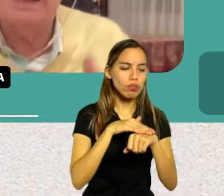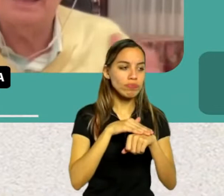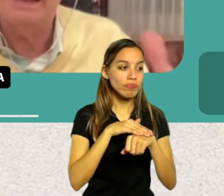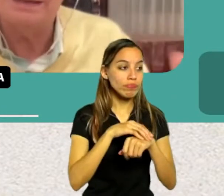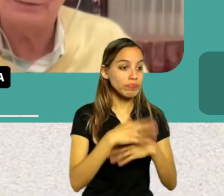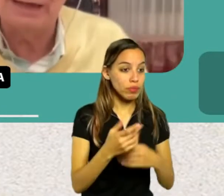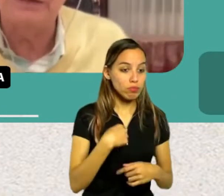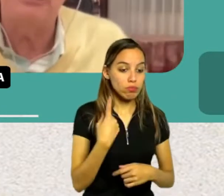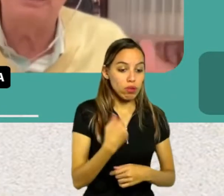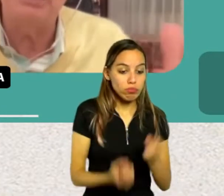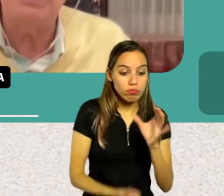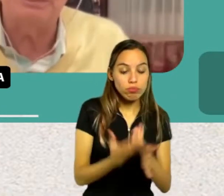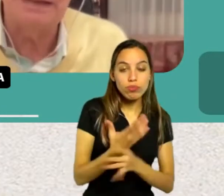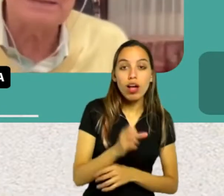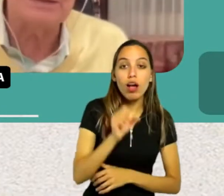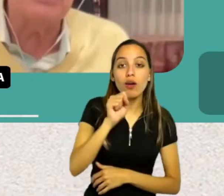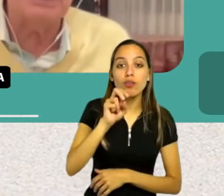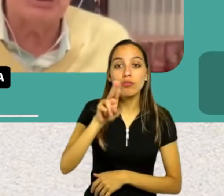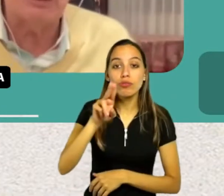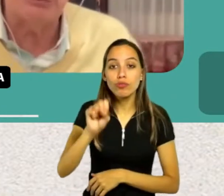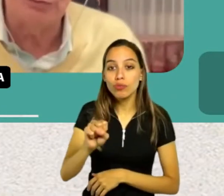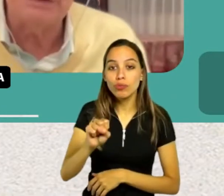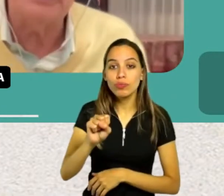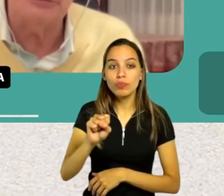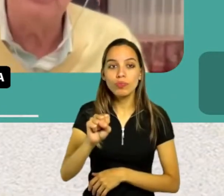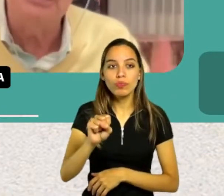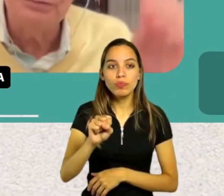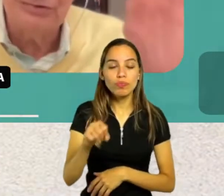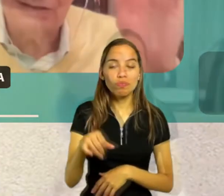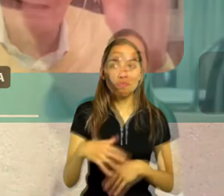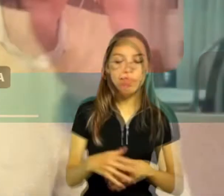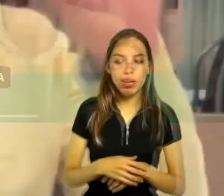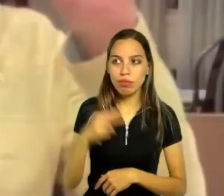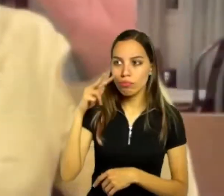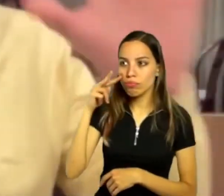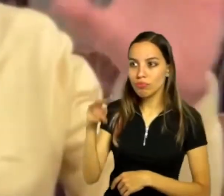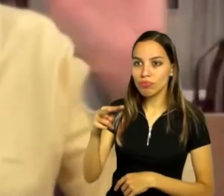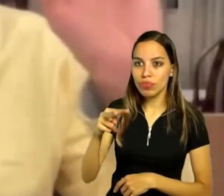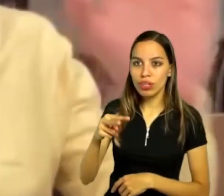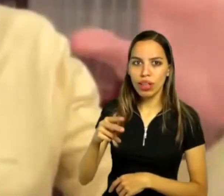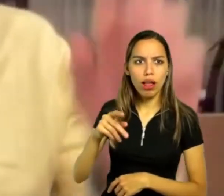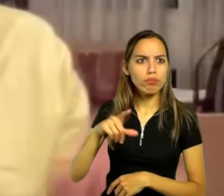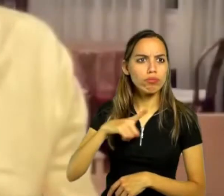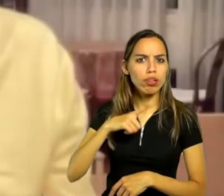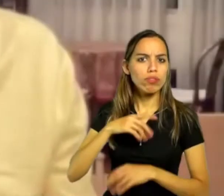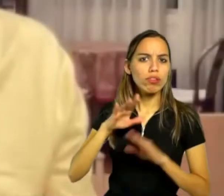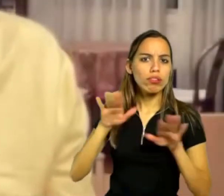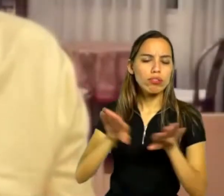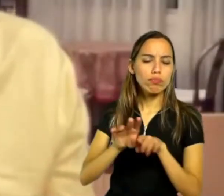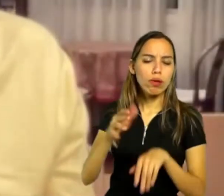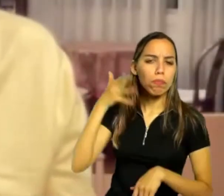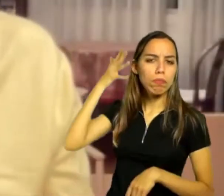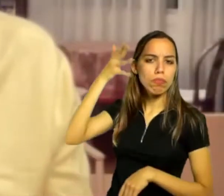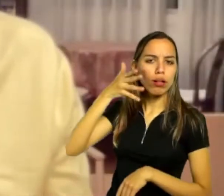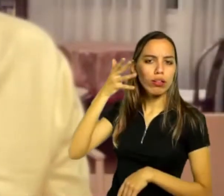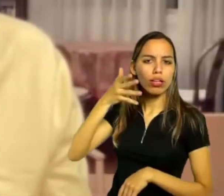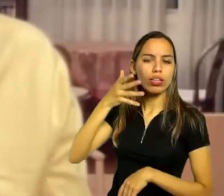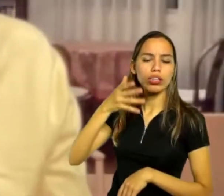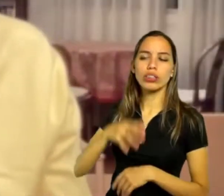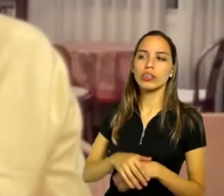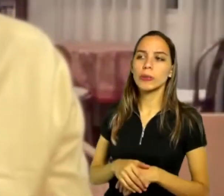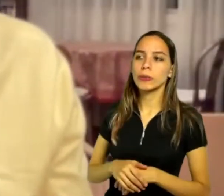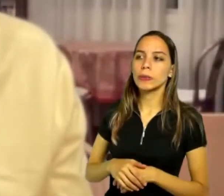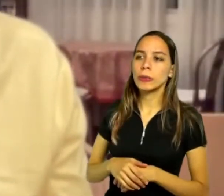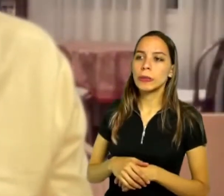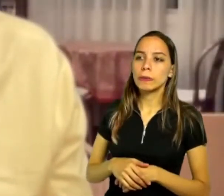essas ideias, falaram de uma vez numa palestra do Sérgio Arouca, que foi um dos grandes visionários que entendeu o que era o SUS, ele